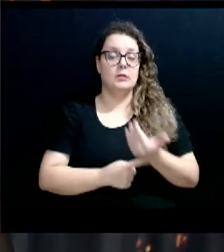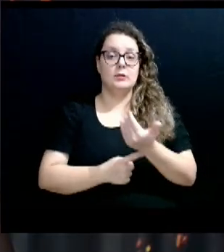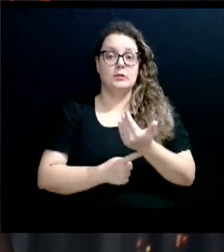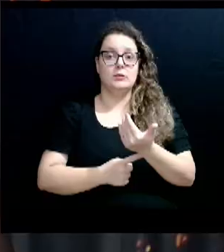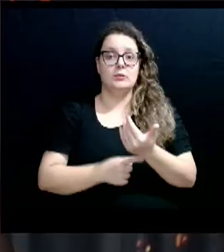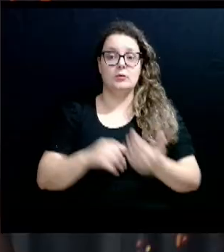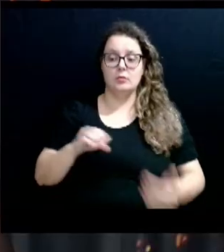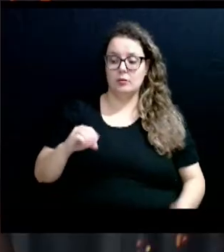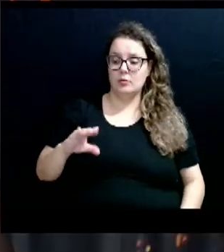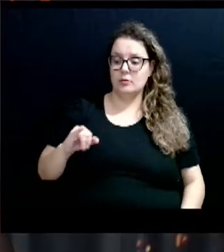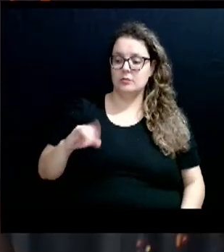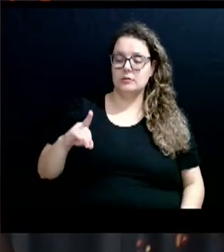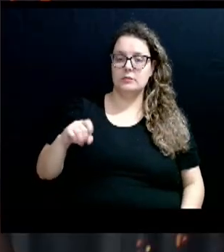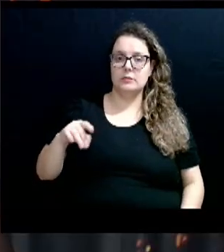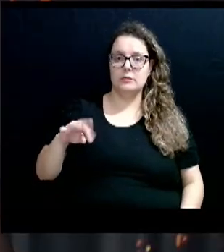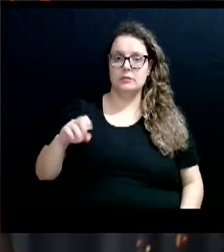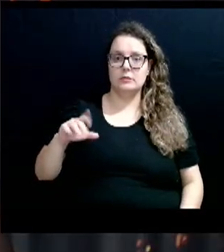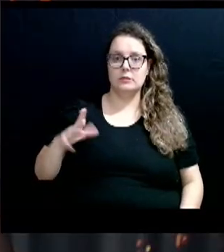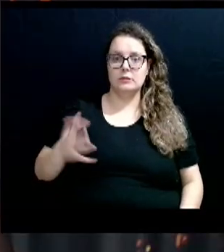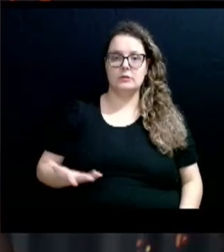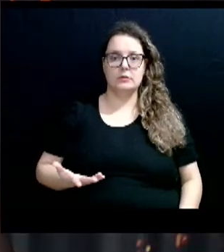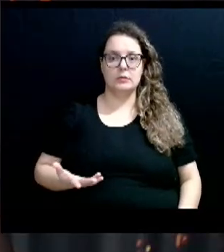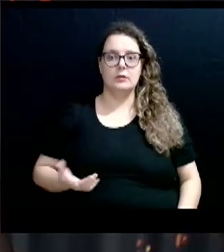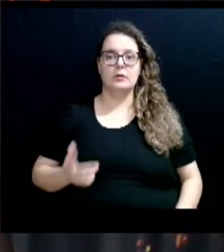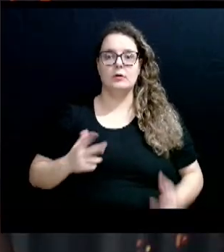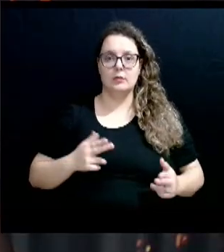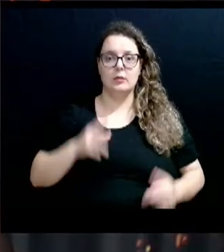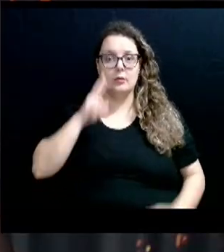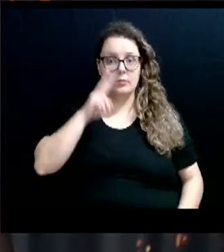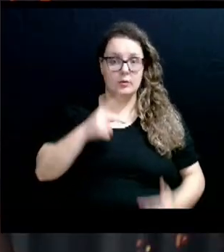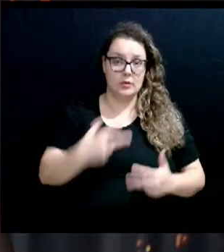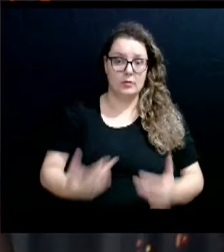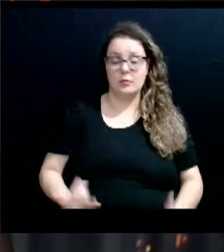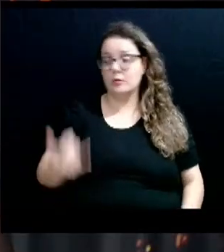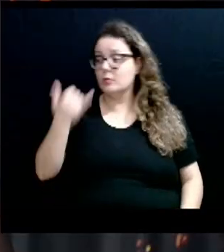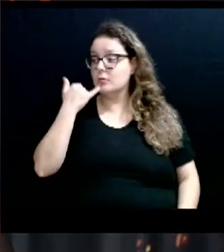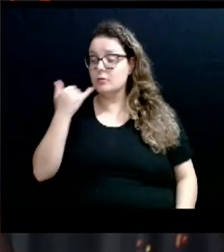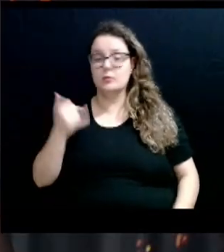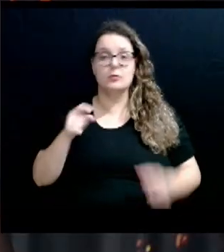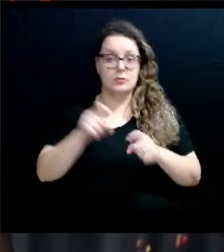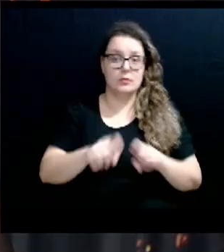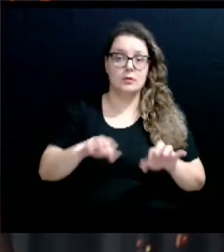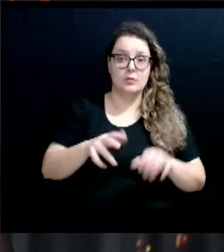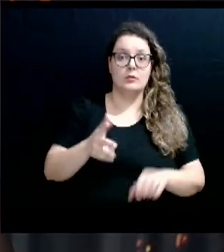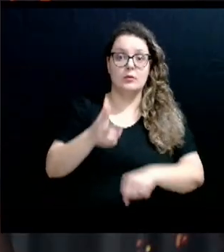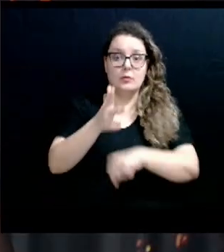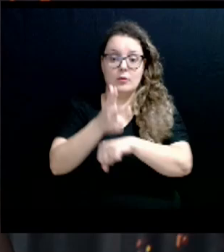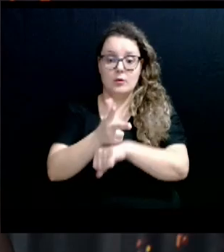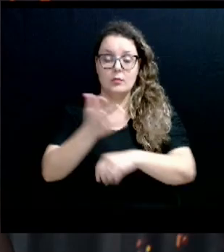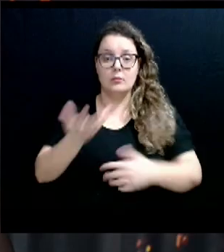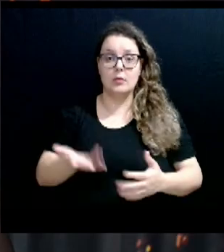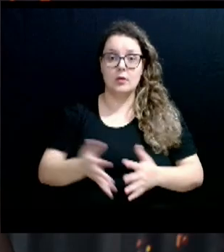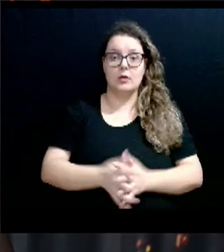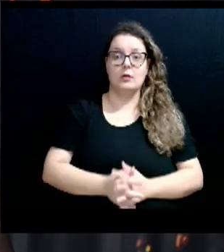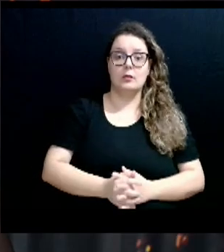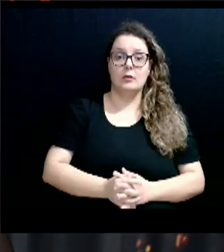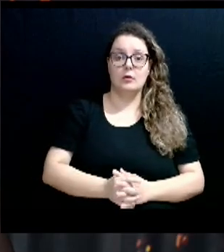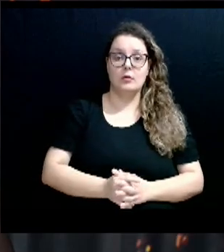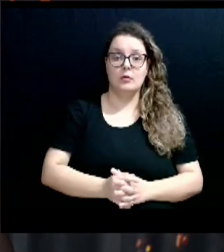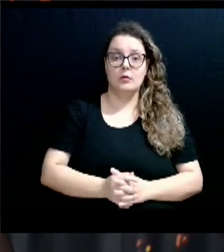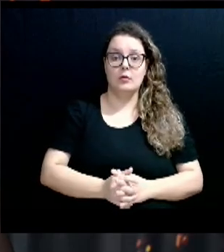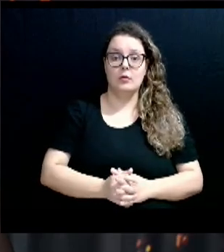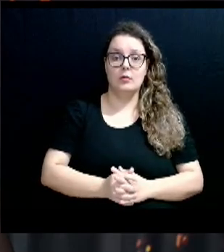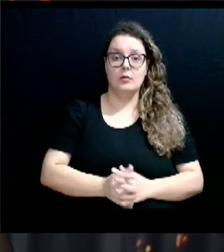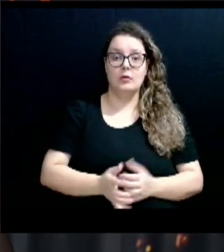gente vê a coisa, que é o celular, o computador, uma câmera, perdão. Mas quando a gente está dentro